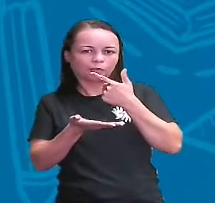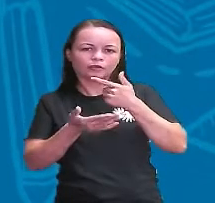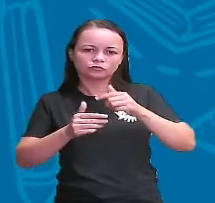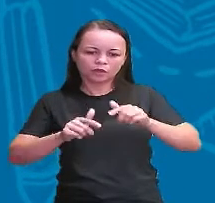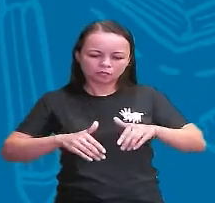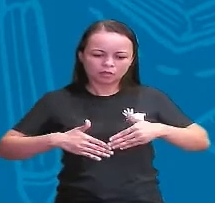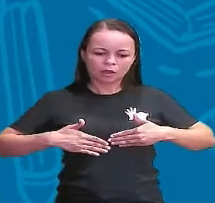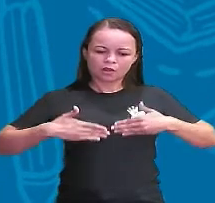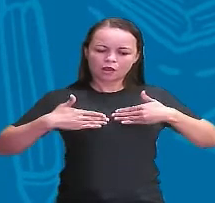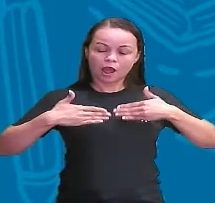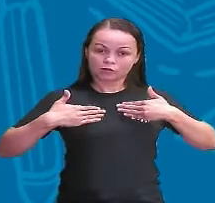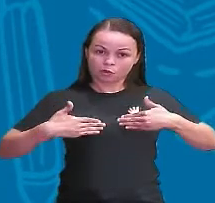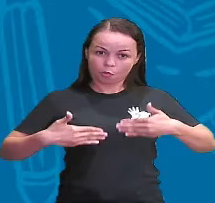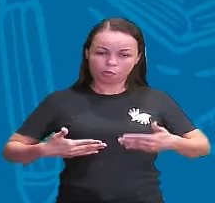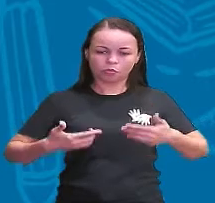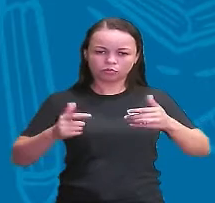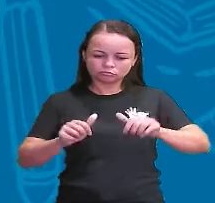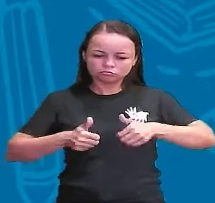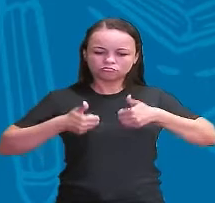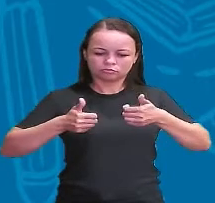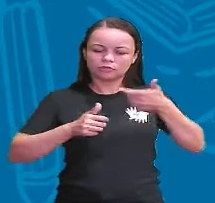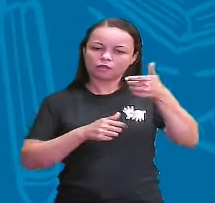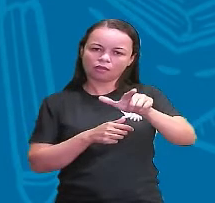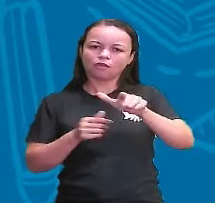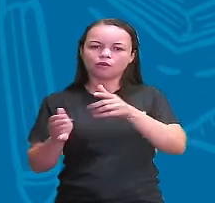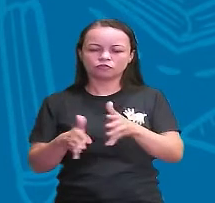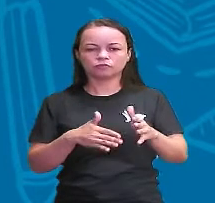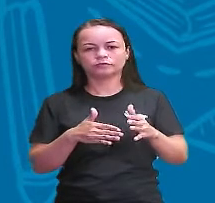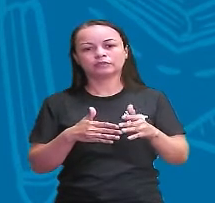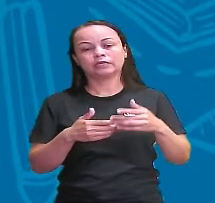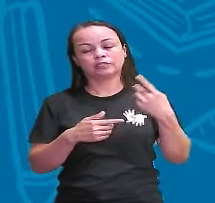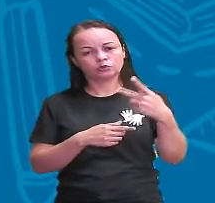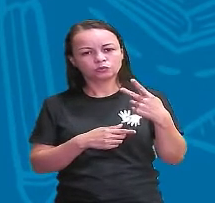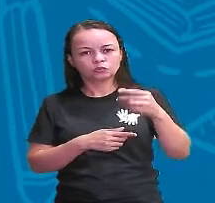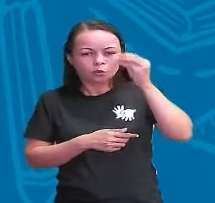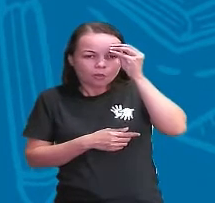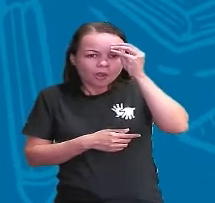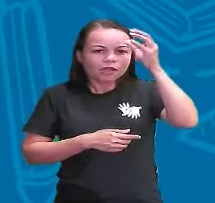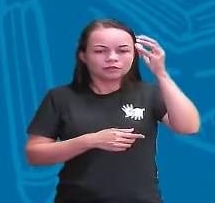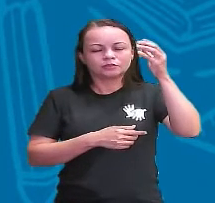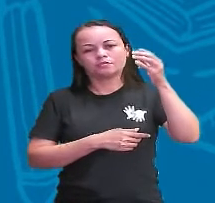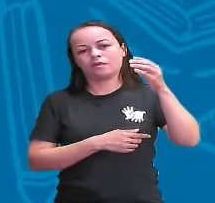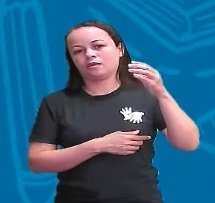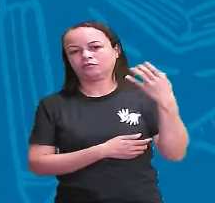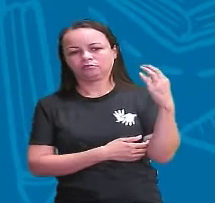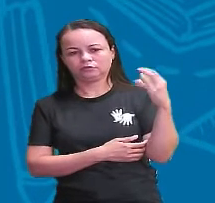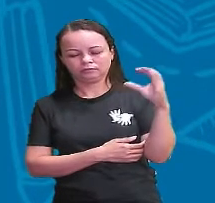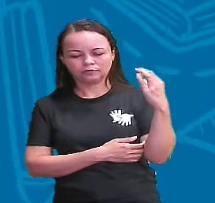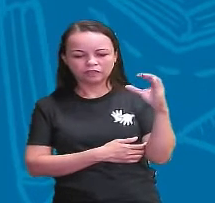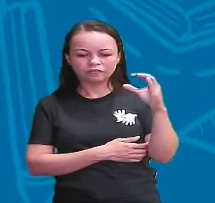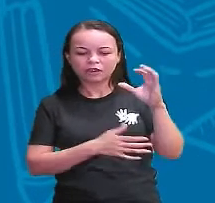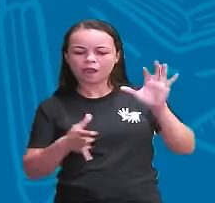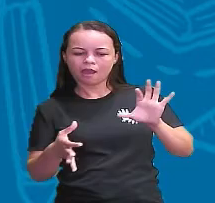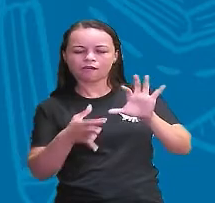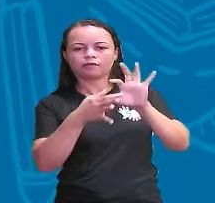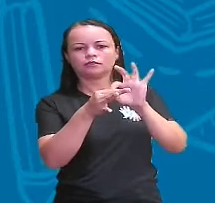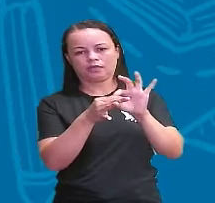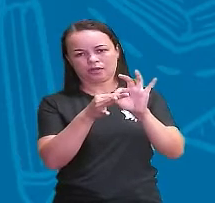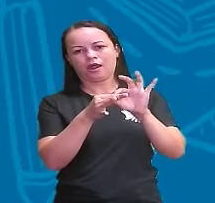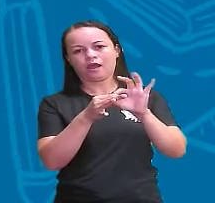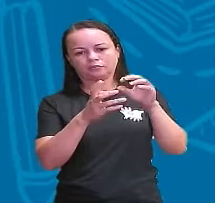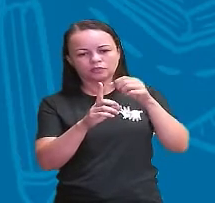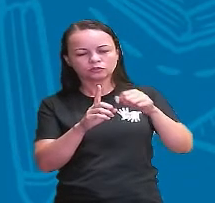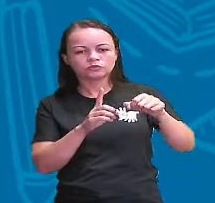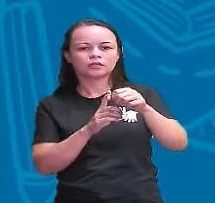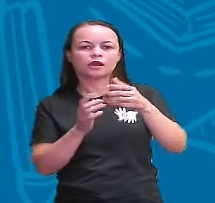essas situações existe um conhecimento científico atrelado, certo? Associado a